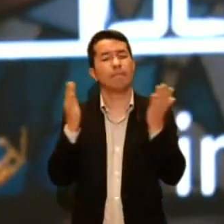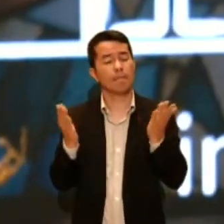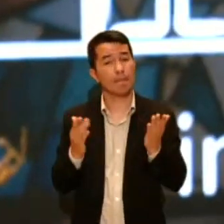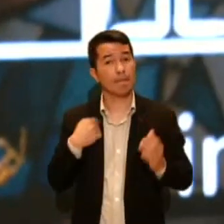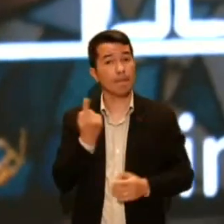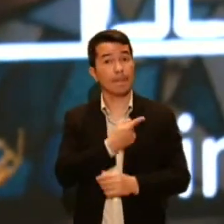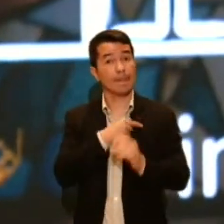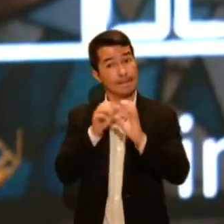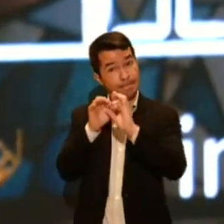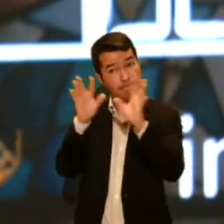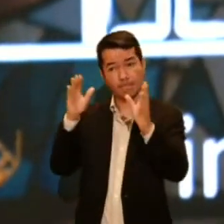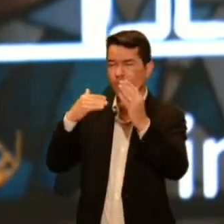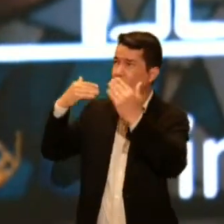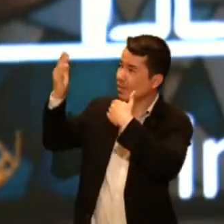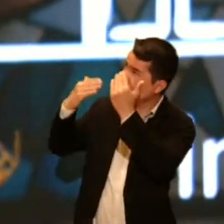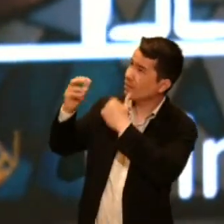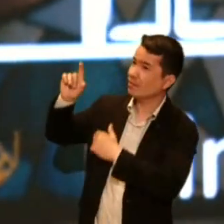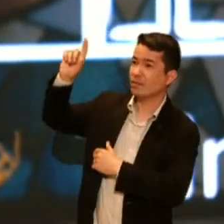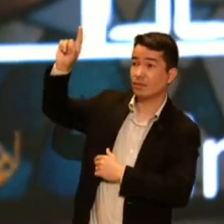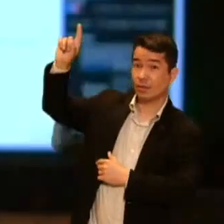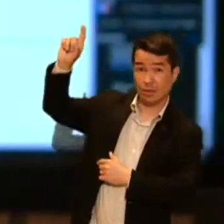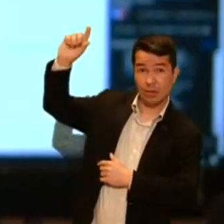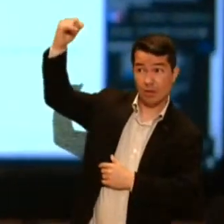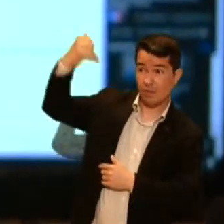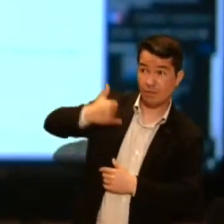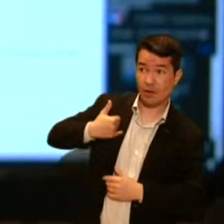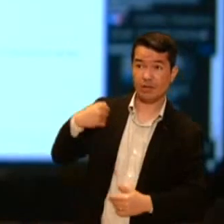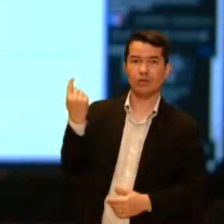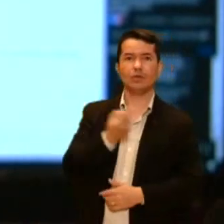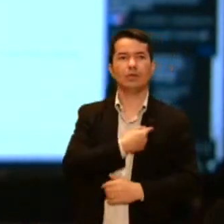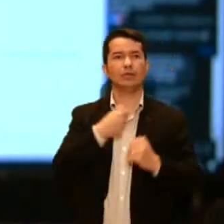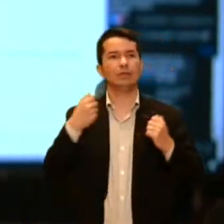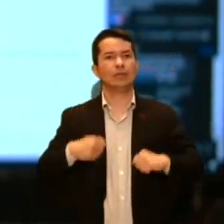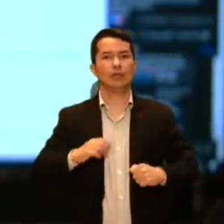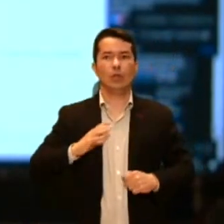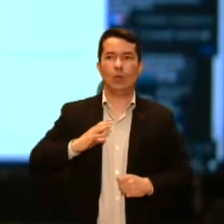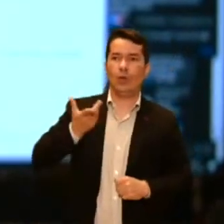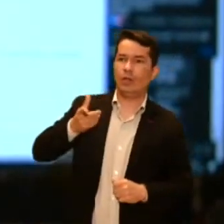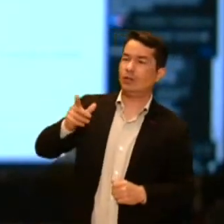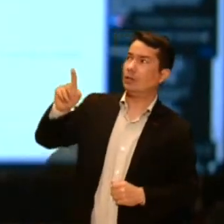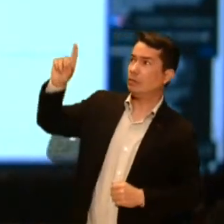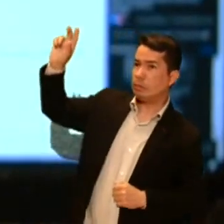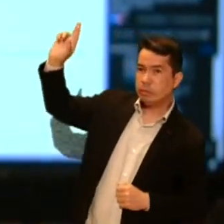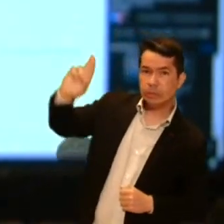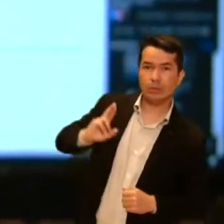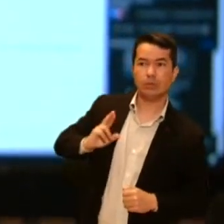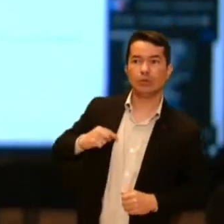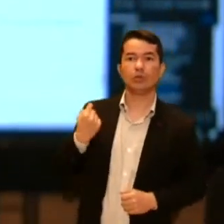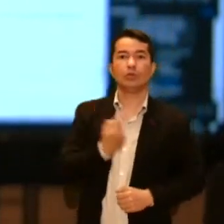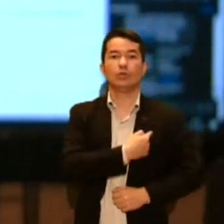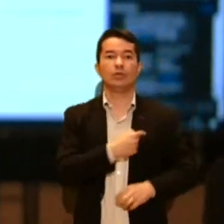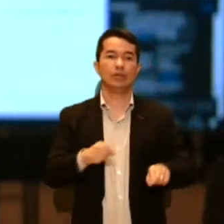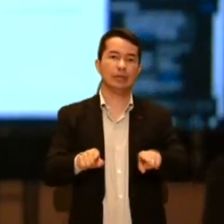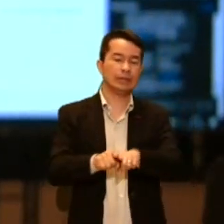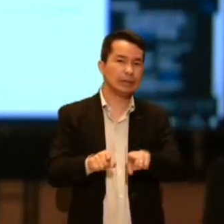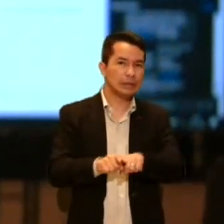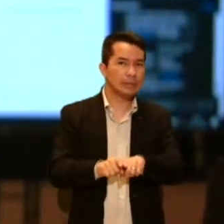a coragem de responder, porque Ele é digno da nossa